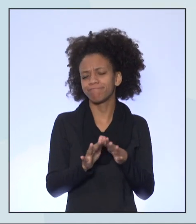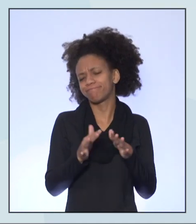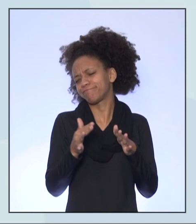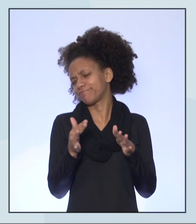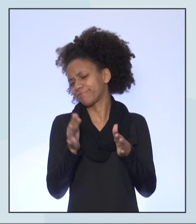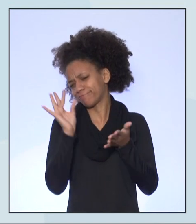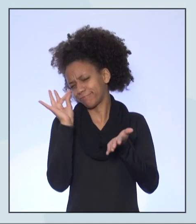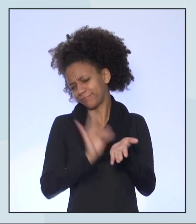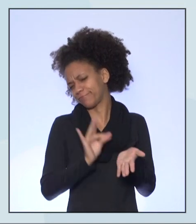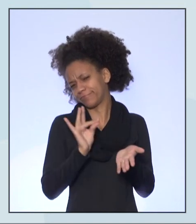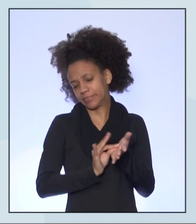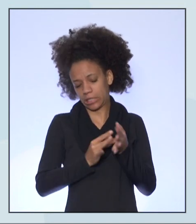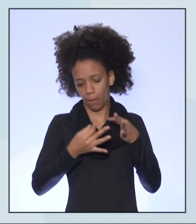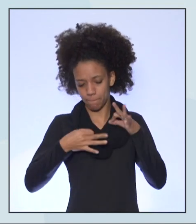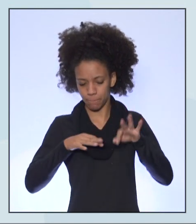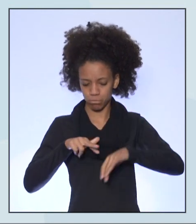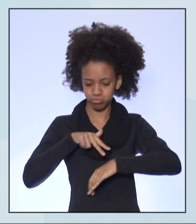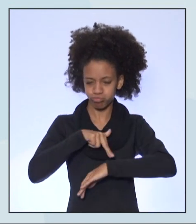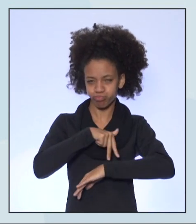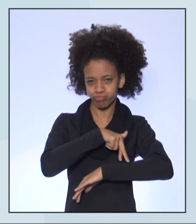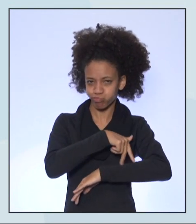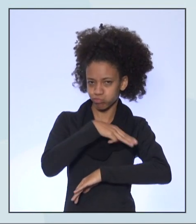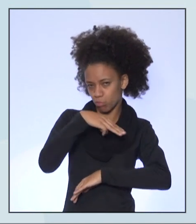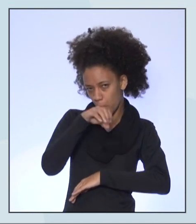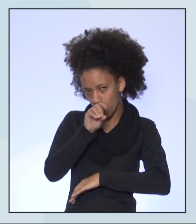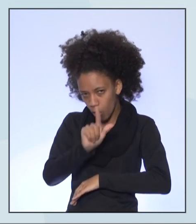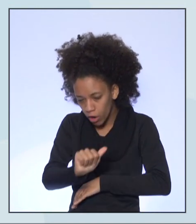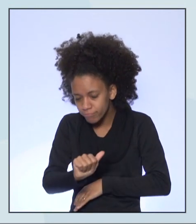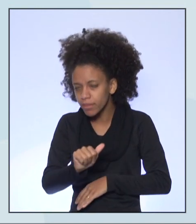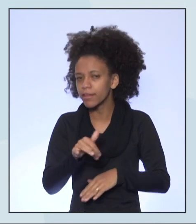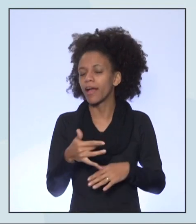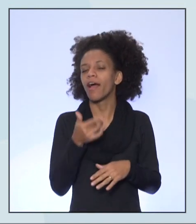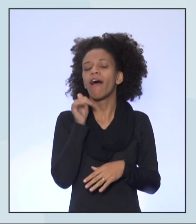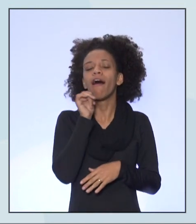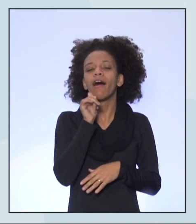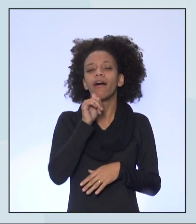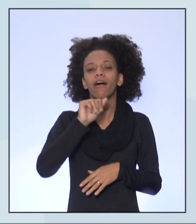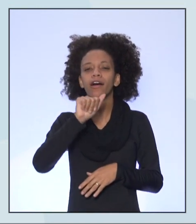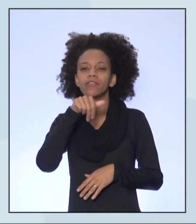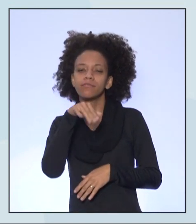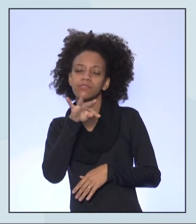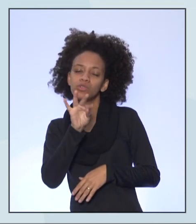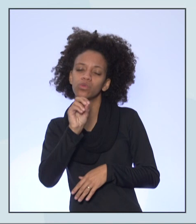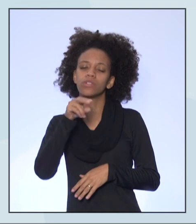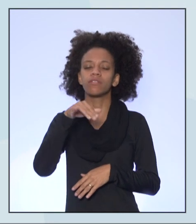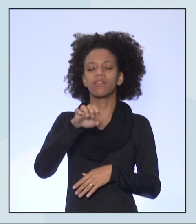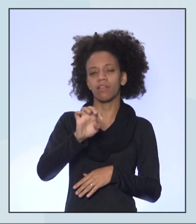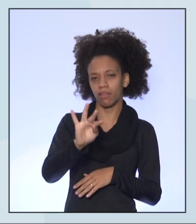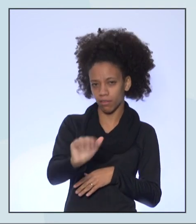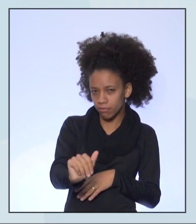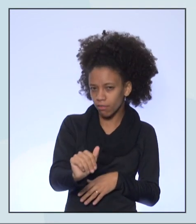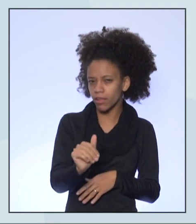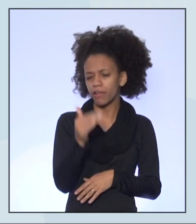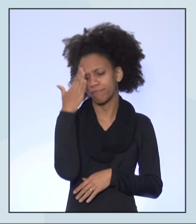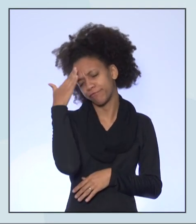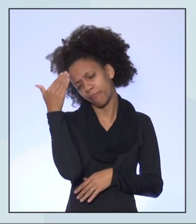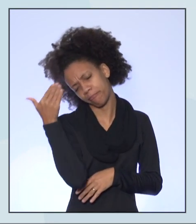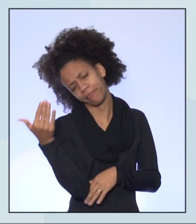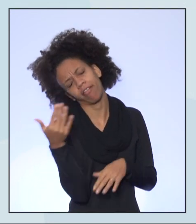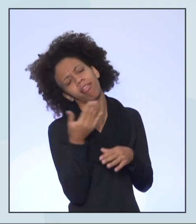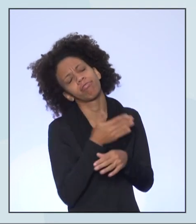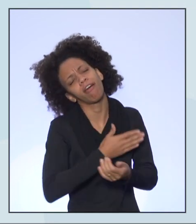extremamente ficcionada assim, por moda. Inclusive, a Antonieta, ela era fanática por moda. Ela criava moda, criava